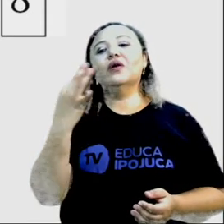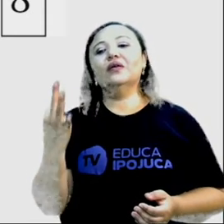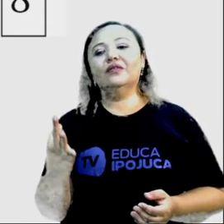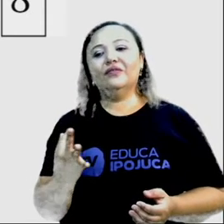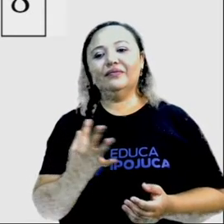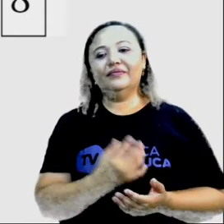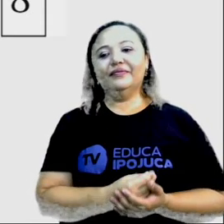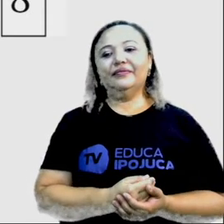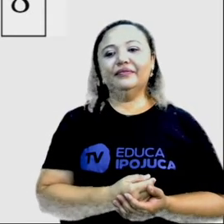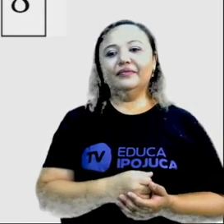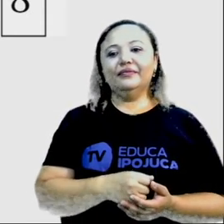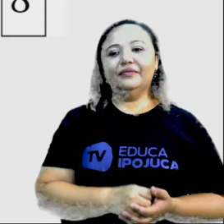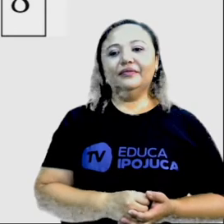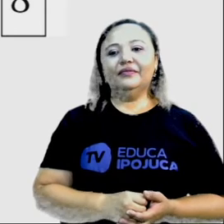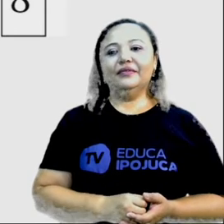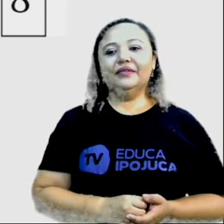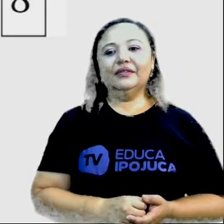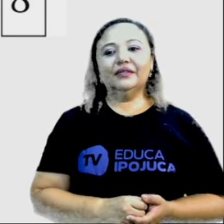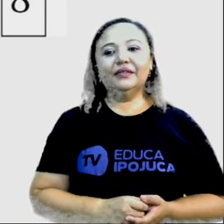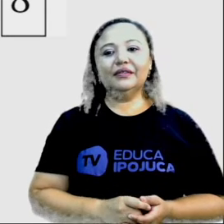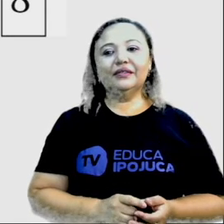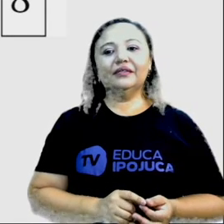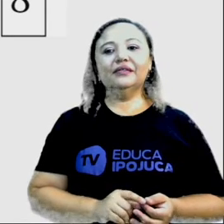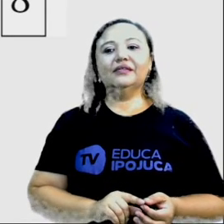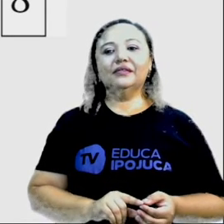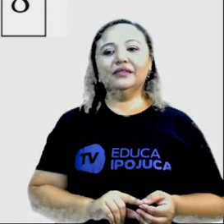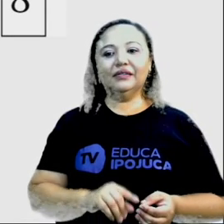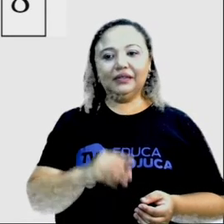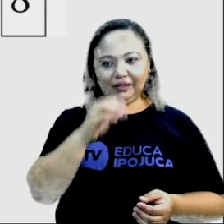será? 8 com mais 2.